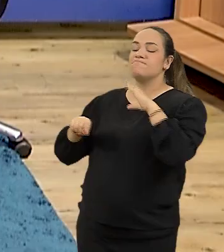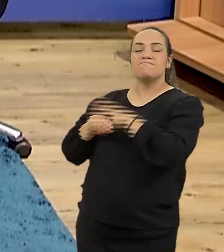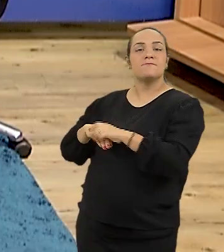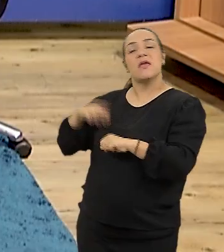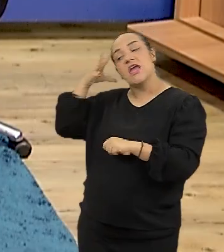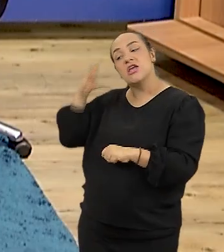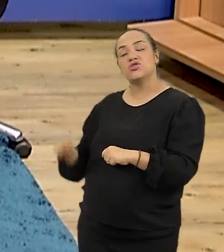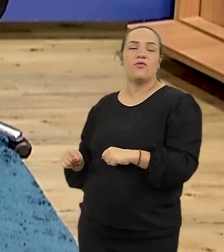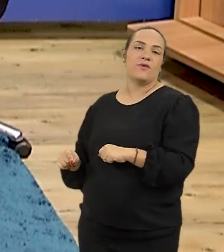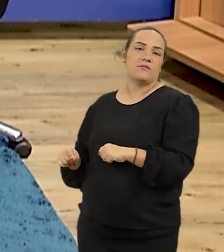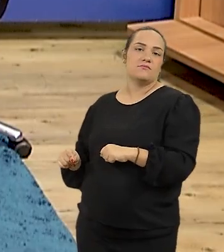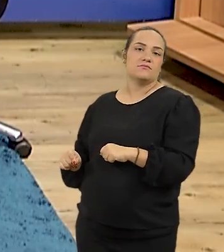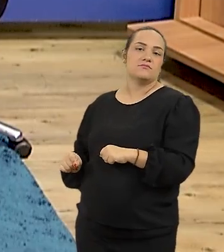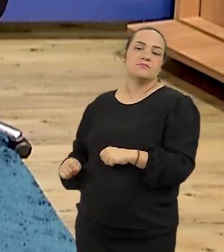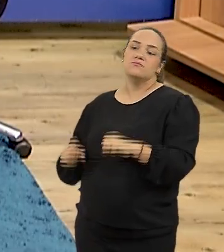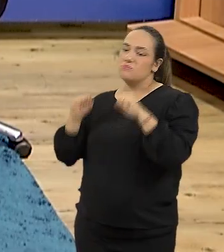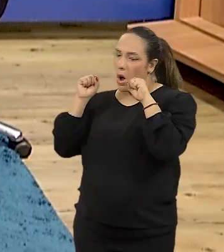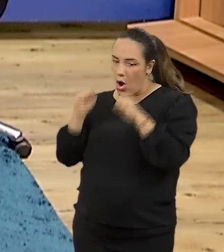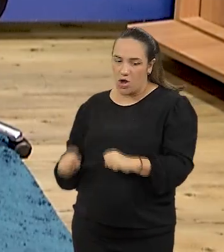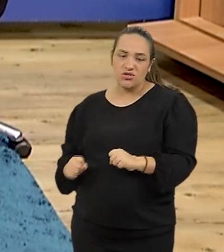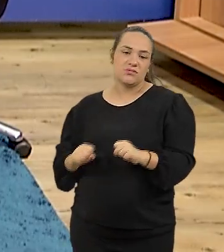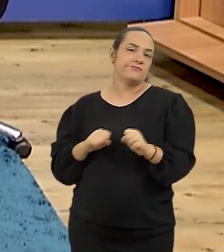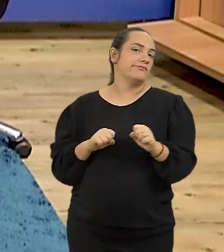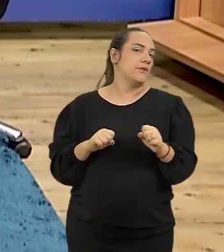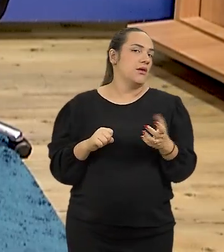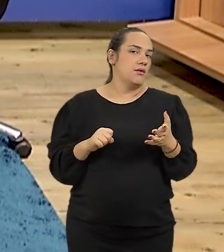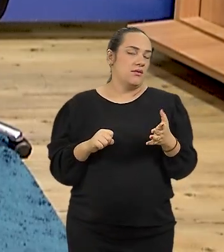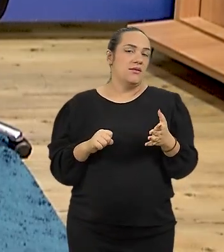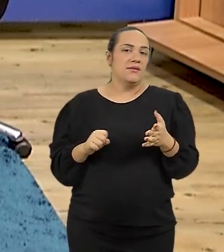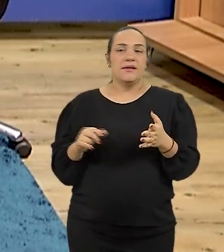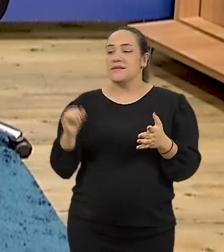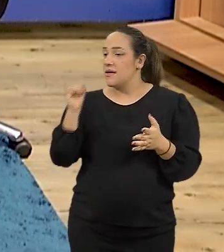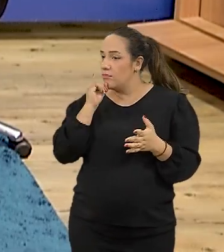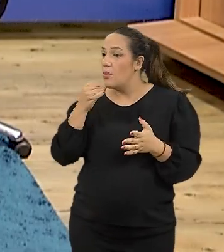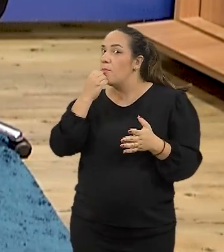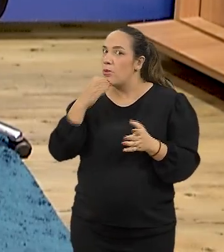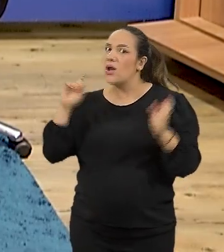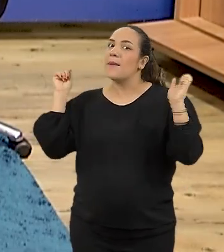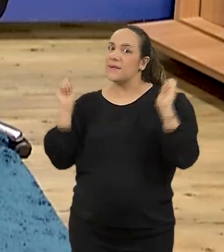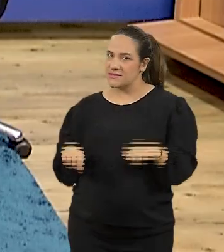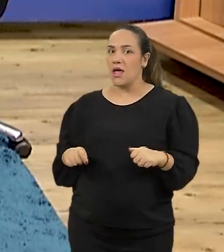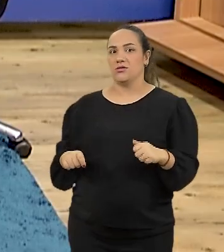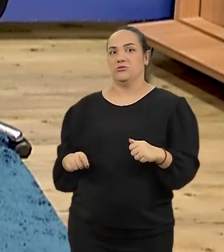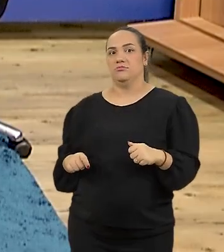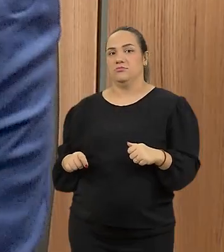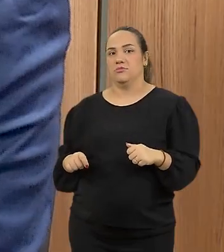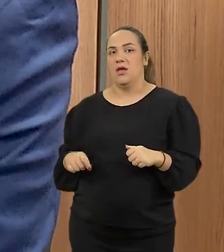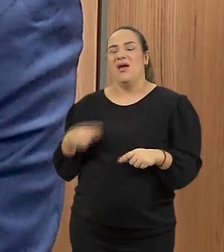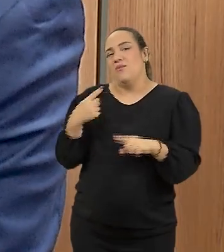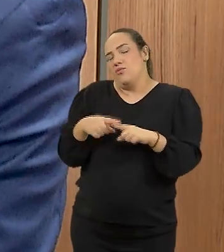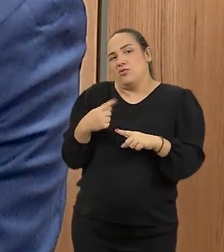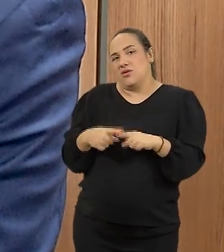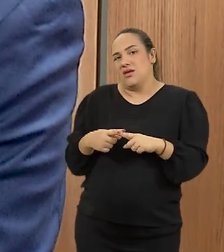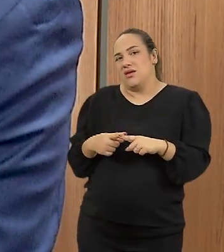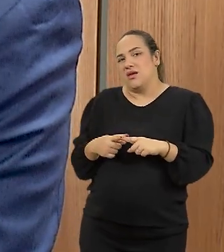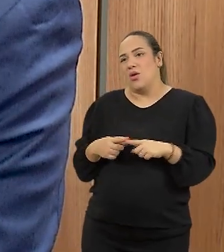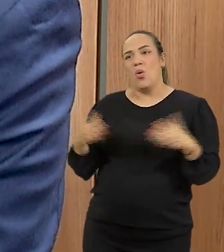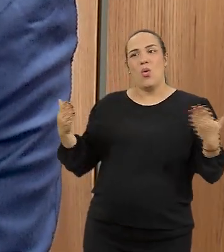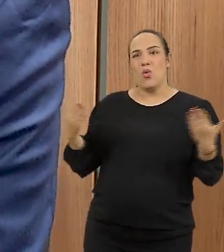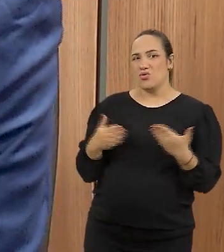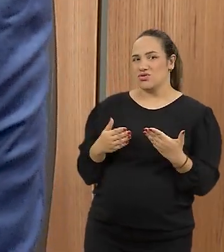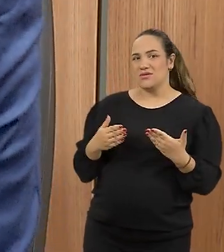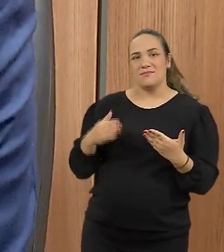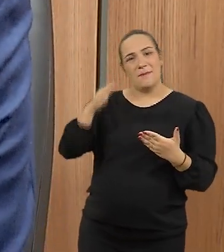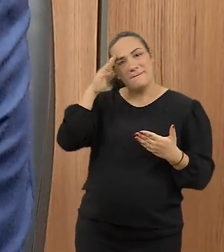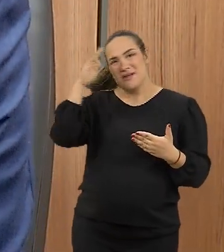que o juiz, exatamente focando nessa questão da efetividade. Porque, para mim, a grande pedra de